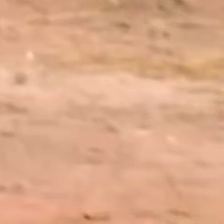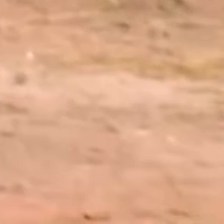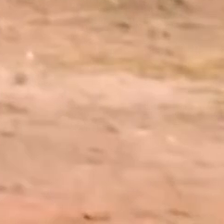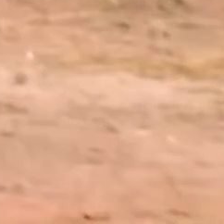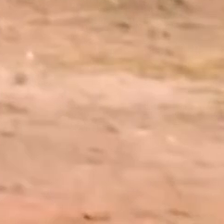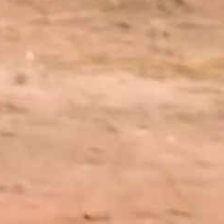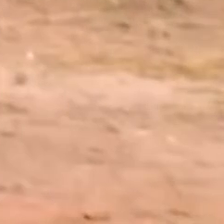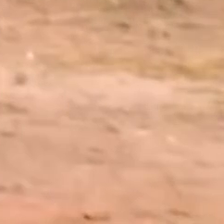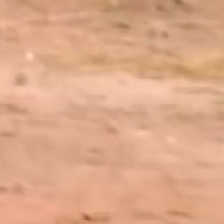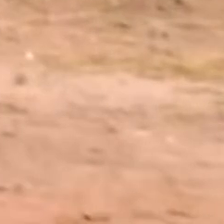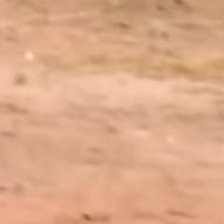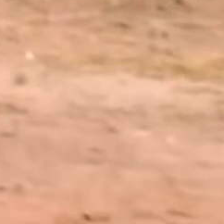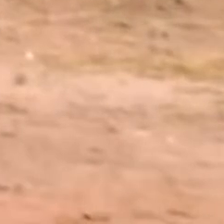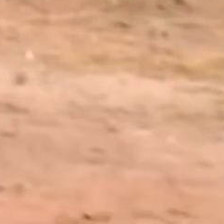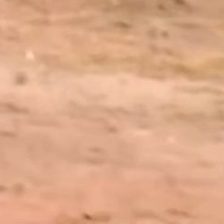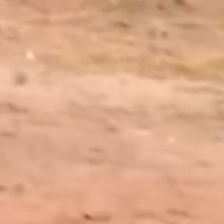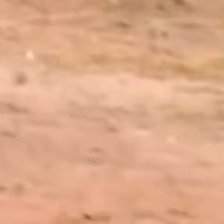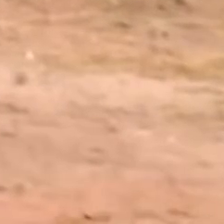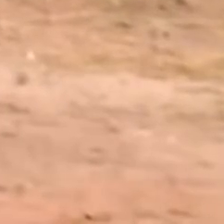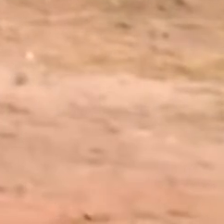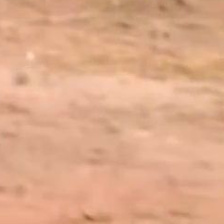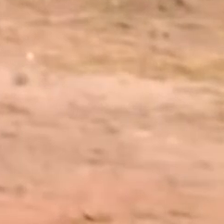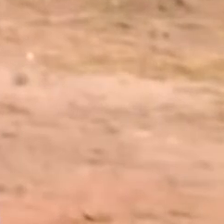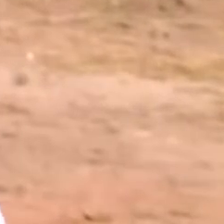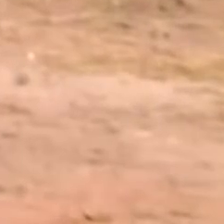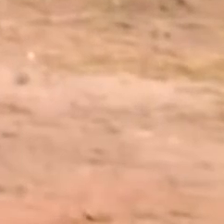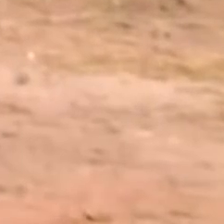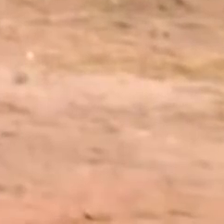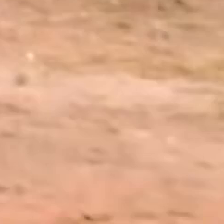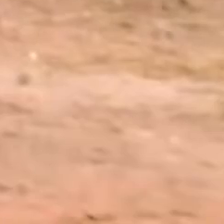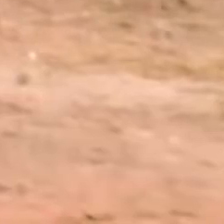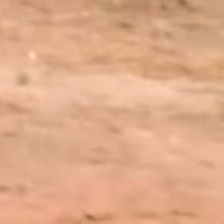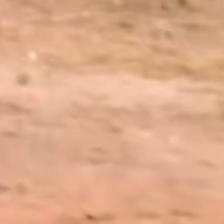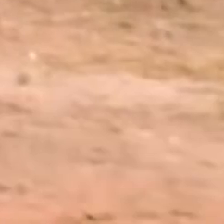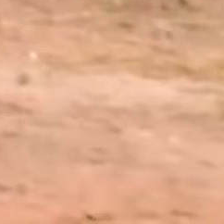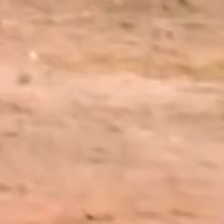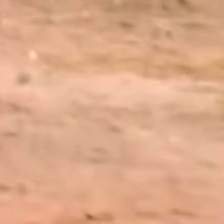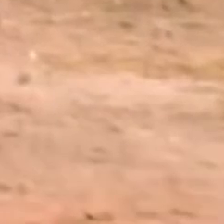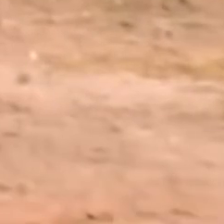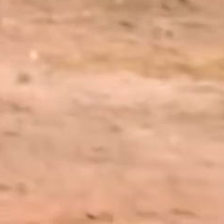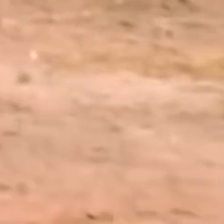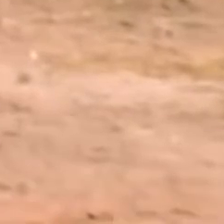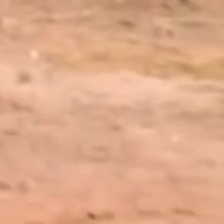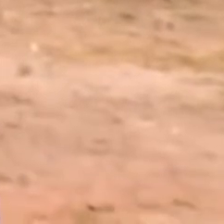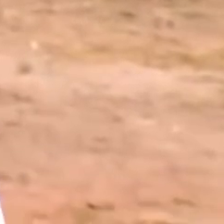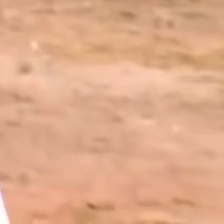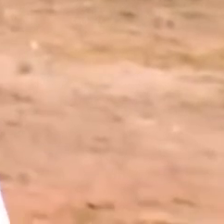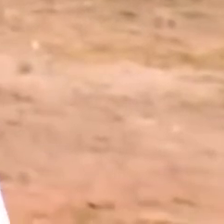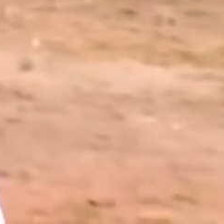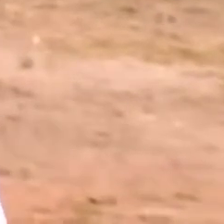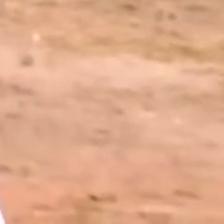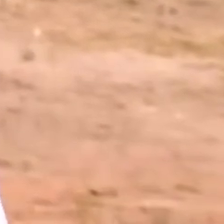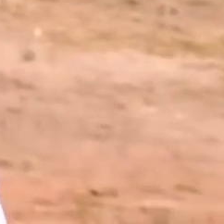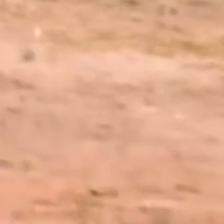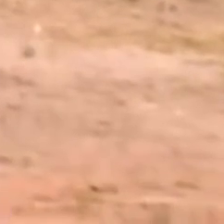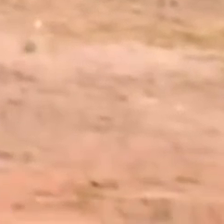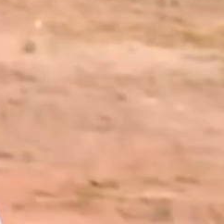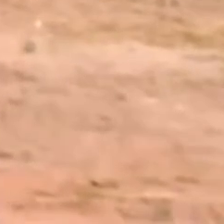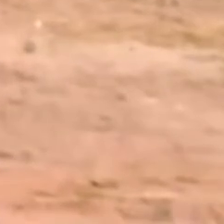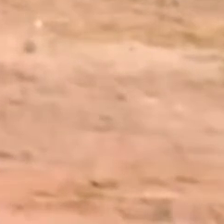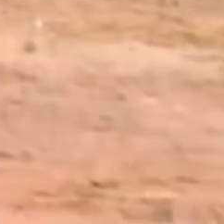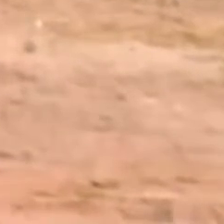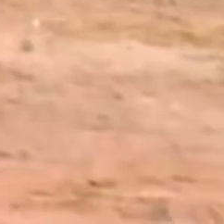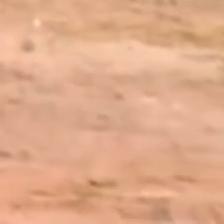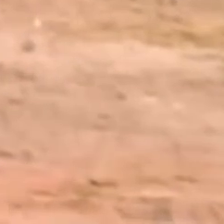junto ao prefeito Dário e ao Vinícius Riveretti, quem eu quero aproveitar a oportunidade de agradecer mais uma vez pelo empenho. E hoje, sem